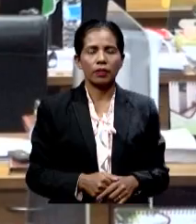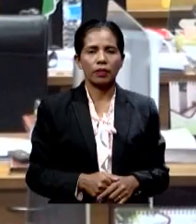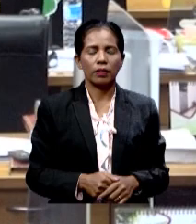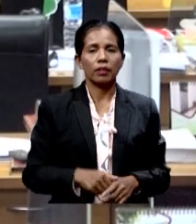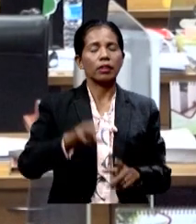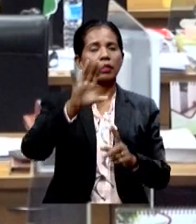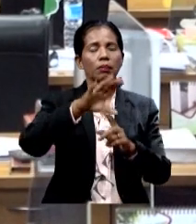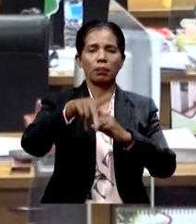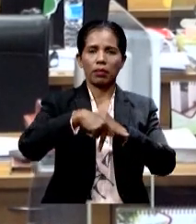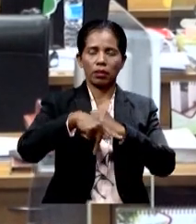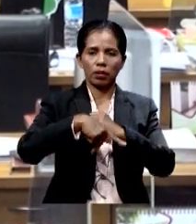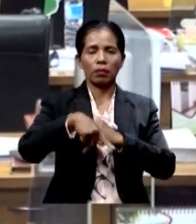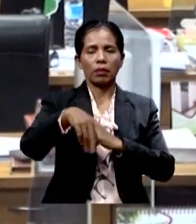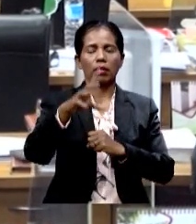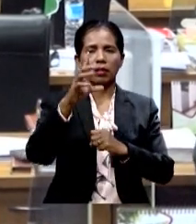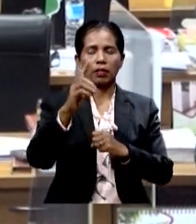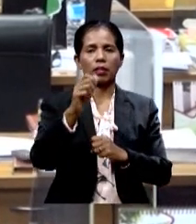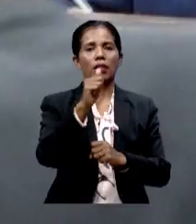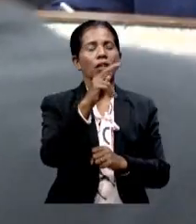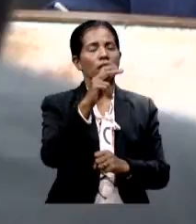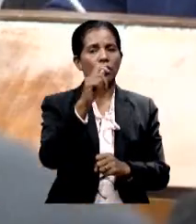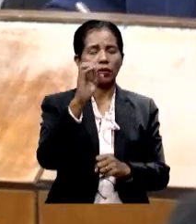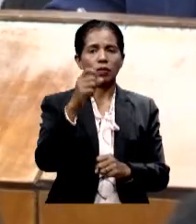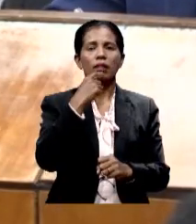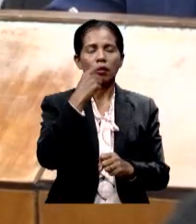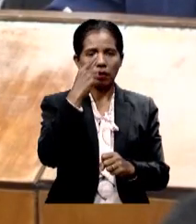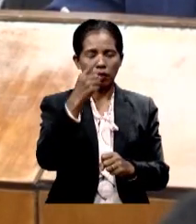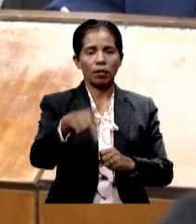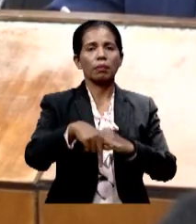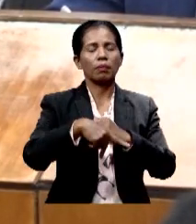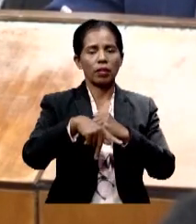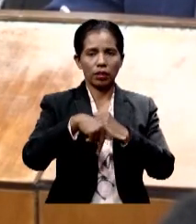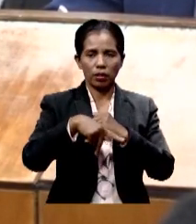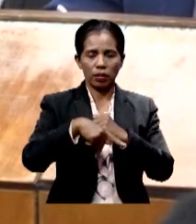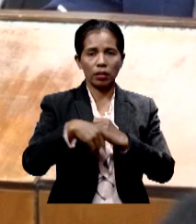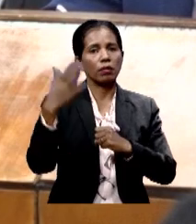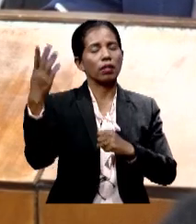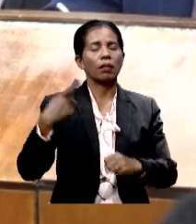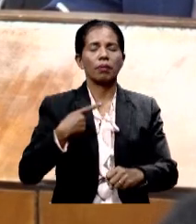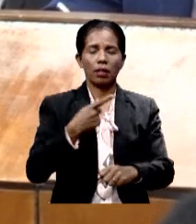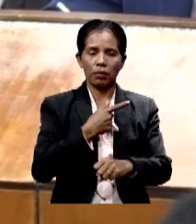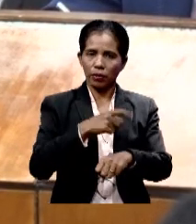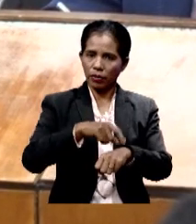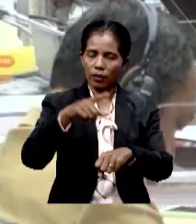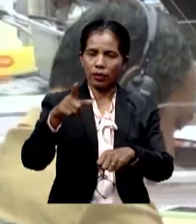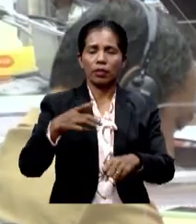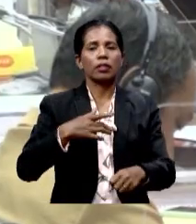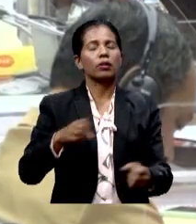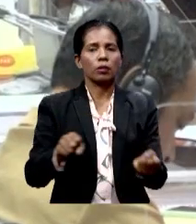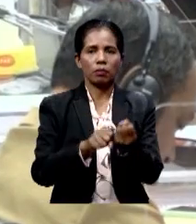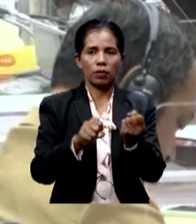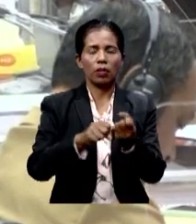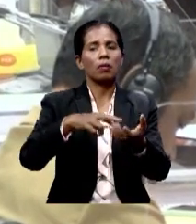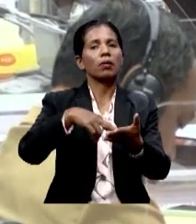Chefe bancada Partido Democrático, Antônio Kalohang Hateten, bancada oposição e a Parlamento Nacional, apoia o de